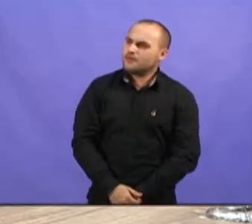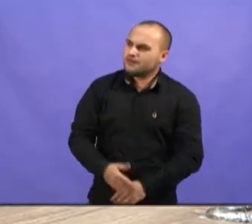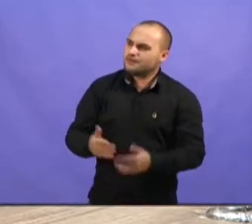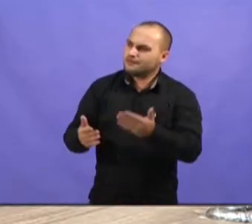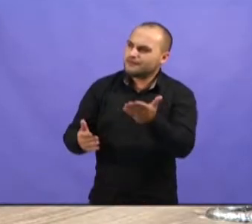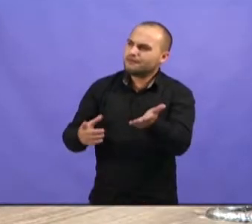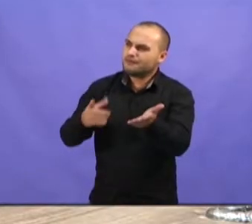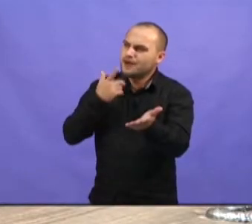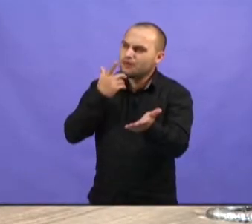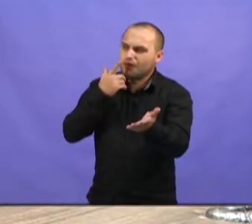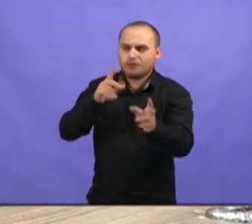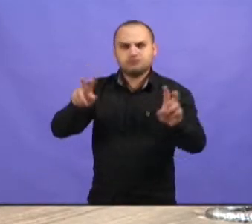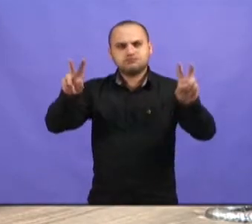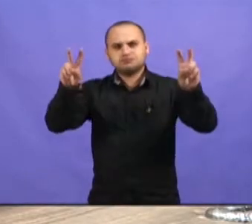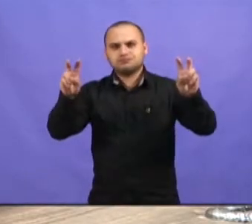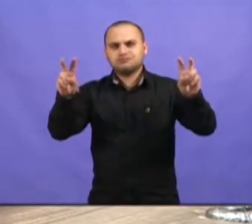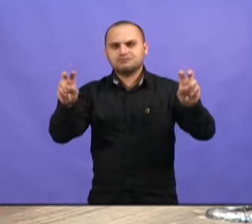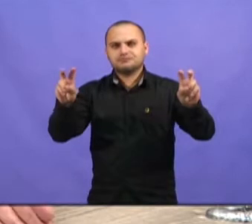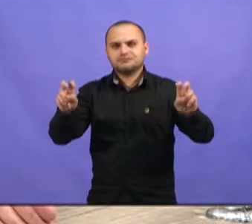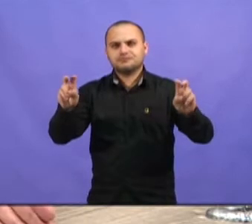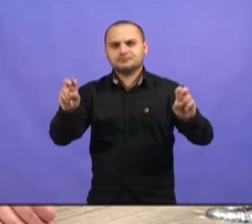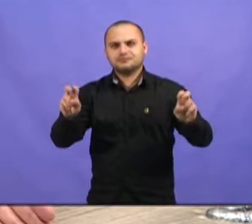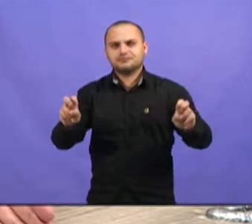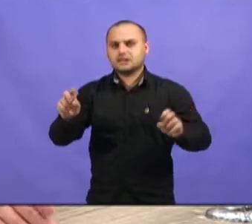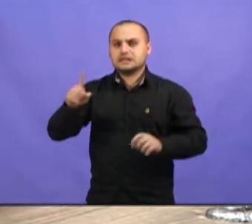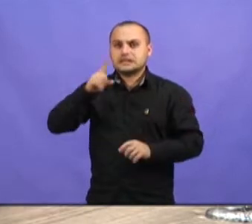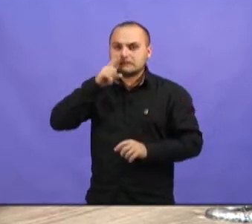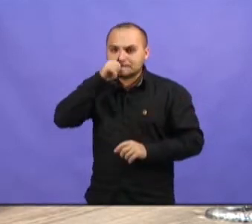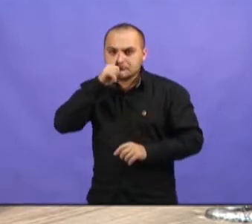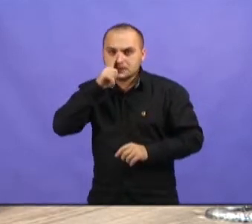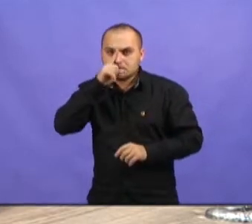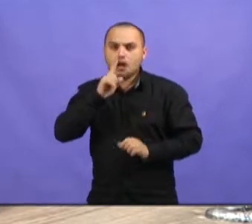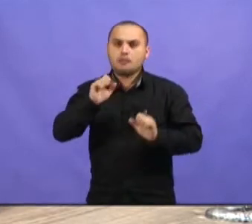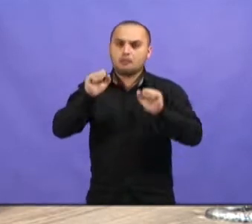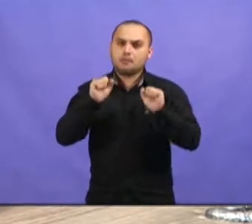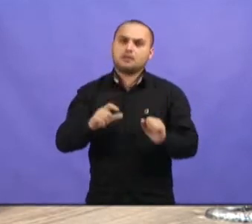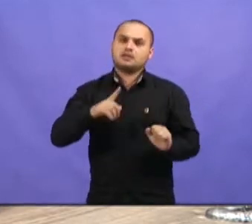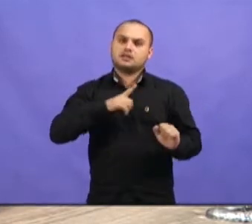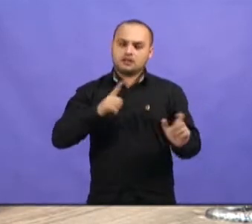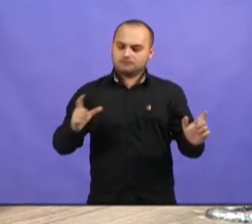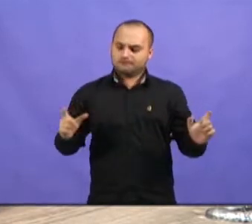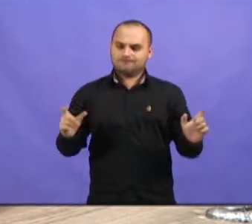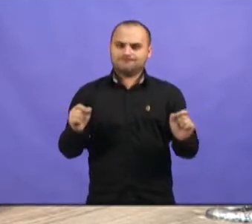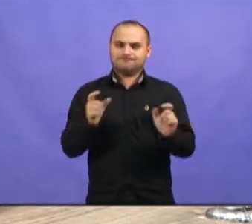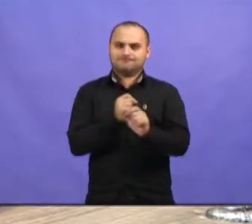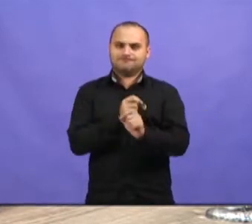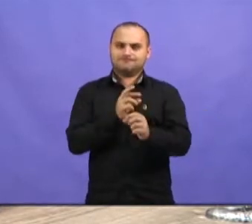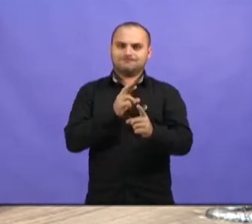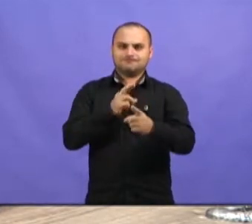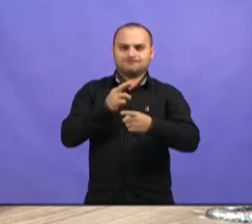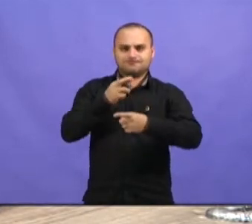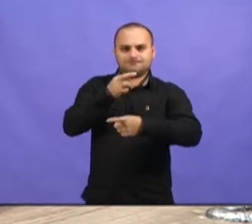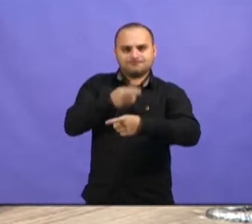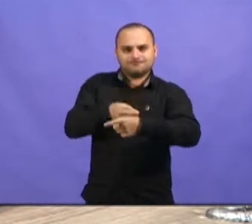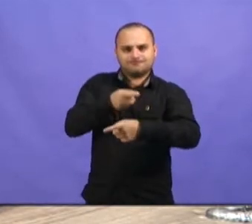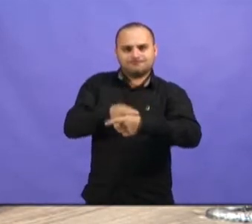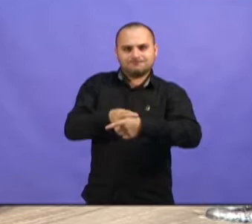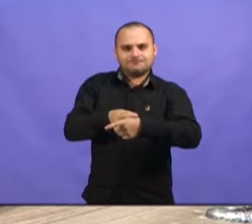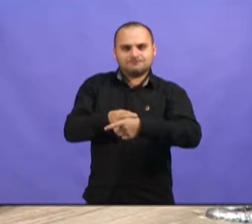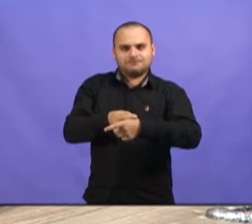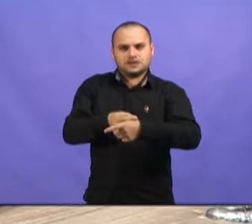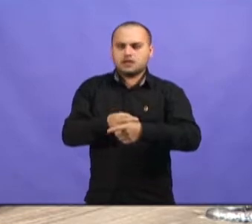risco que podem levar ao aparecimento do câncer de próstata. Certo. Mas tem alguma